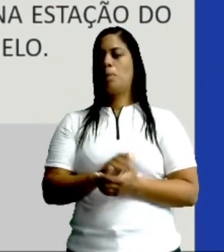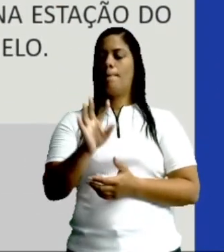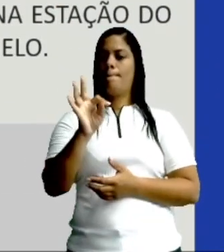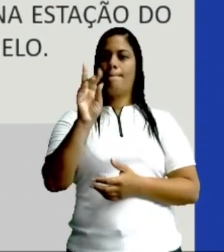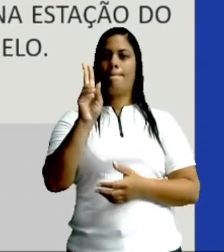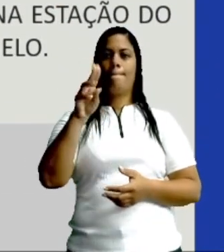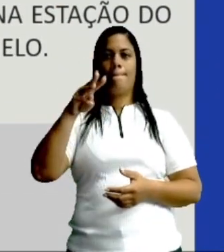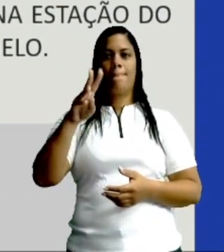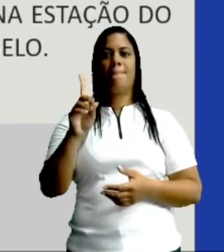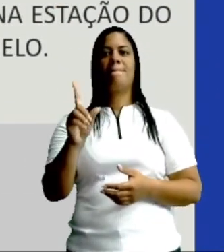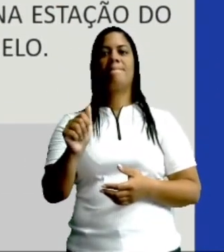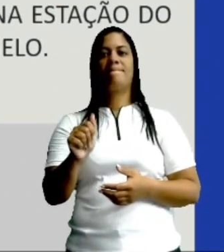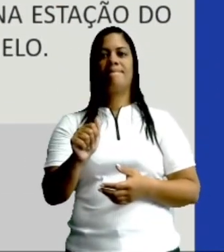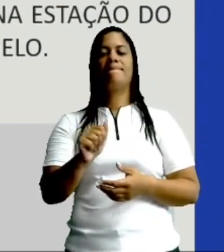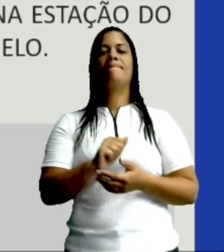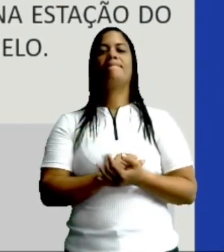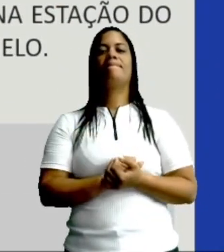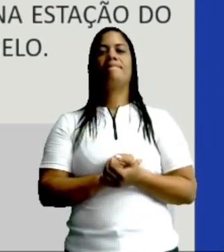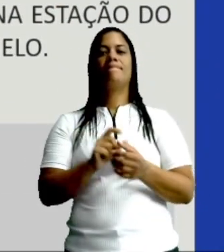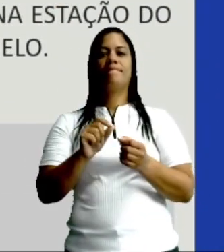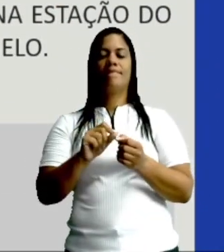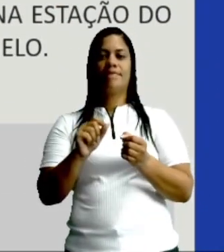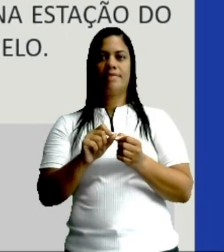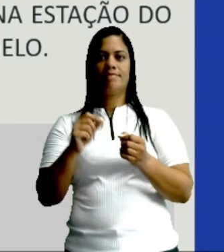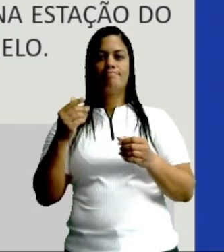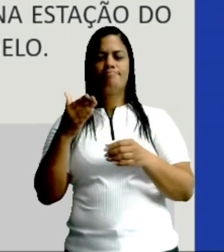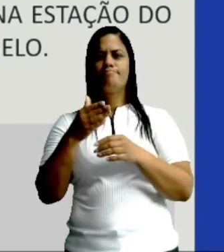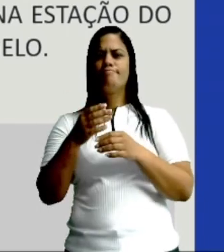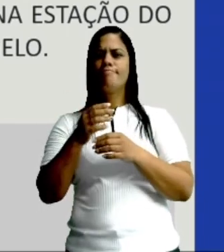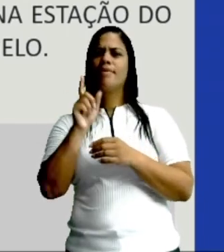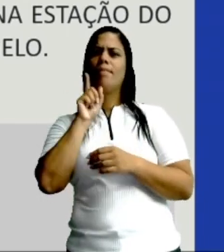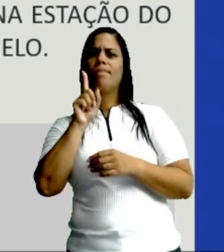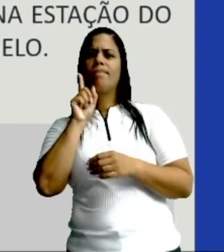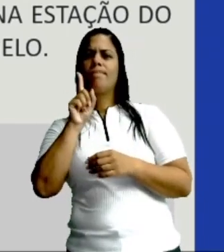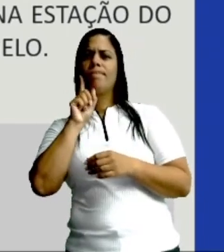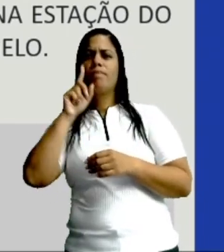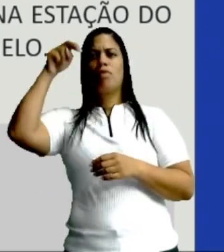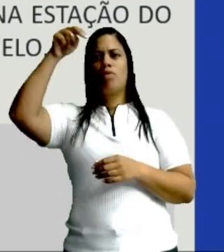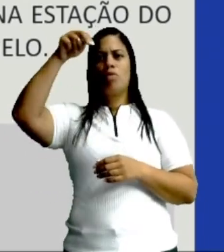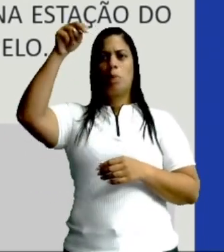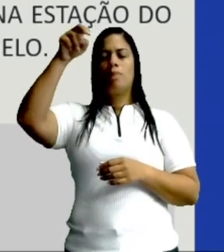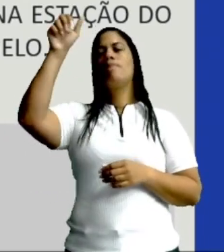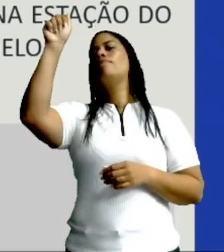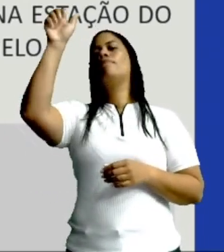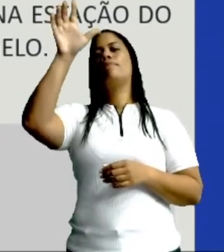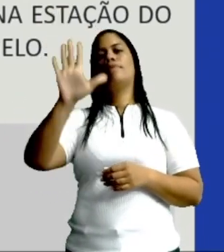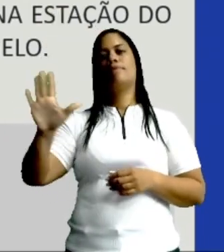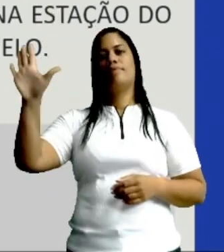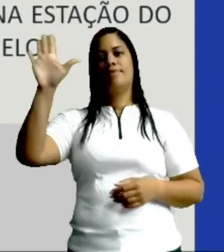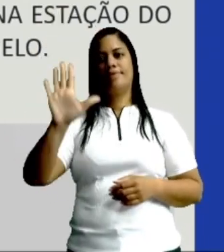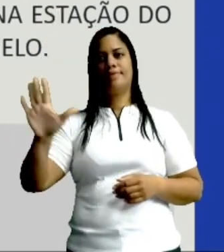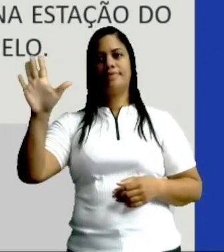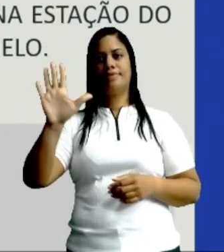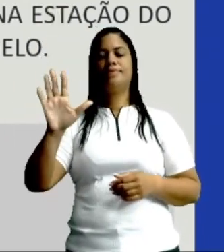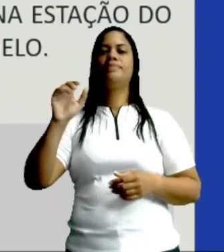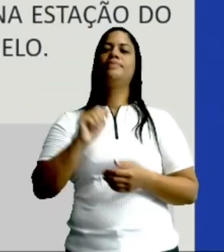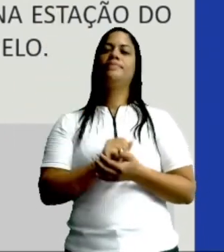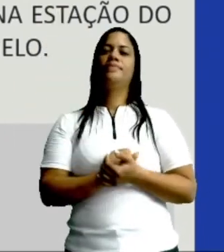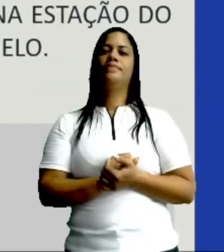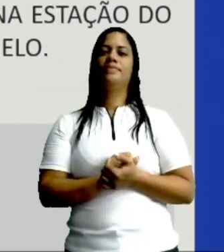Tundra. Se faz presente no extremo norte do continente americano, europeu e asiático.